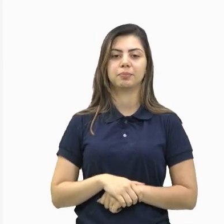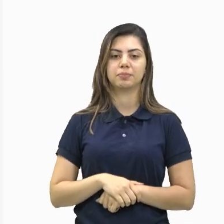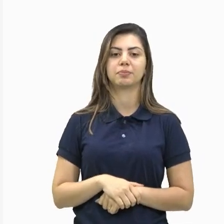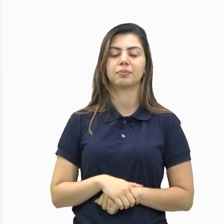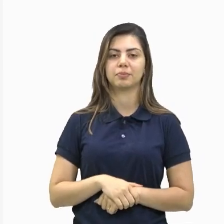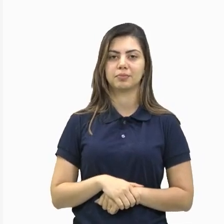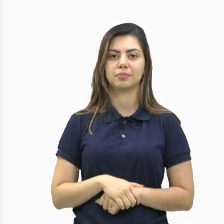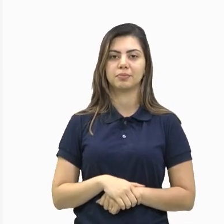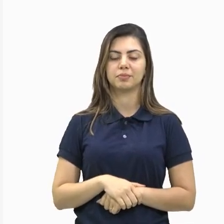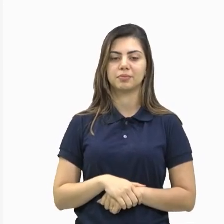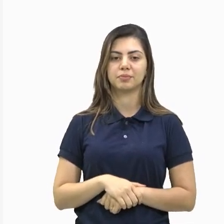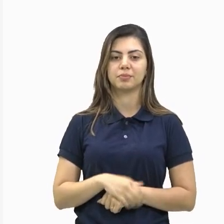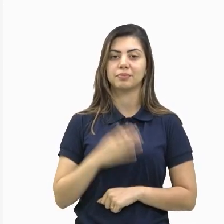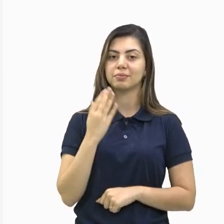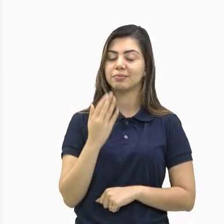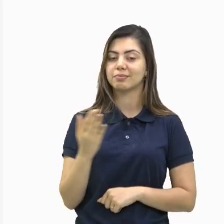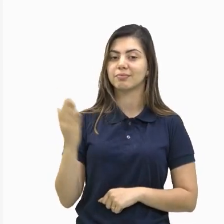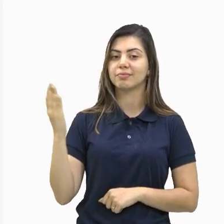R$